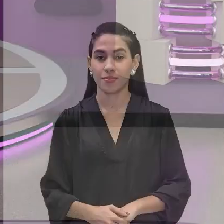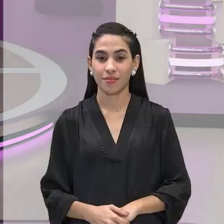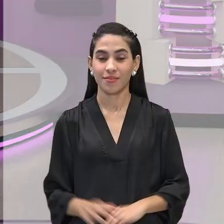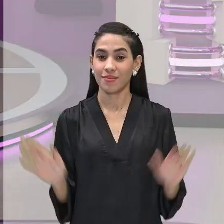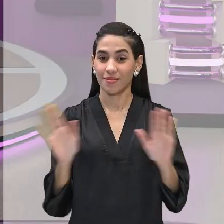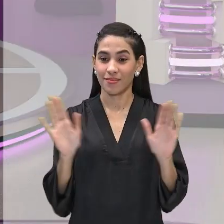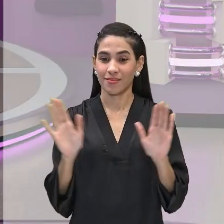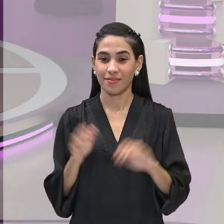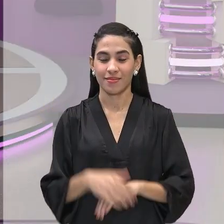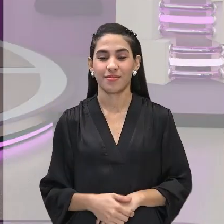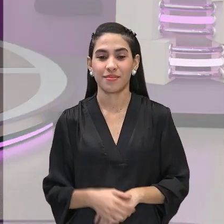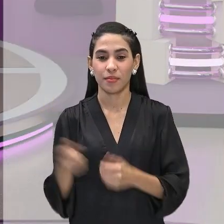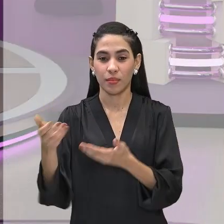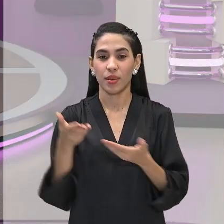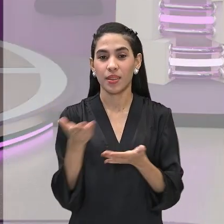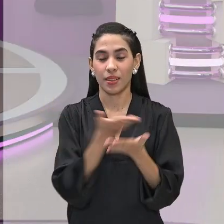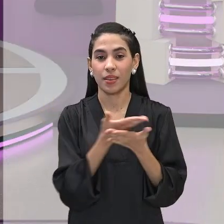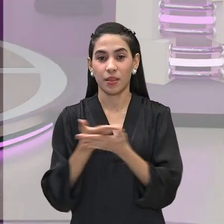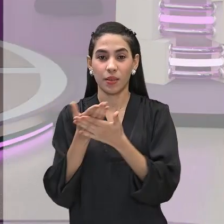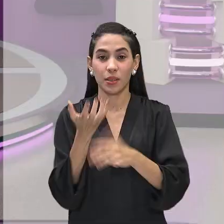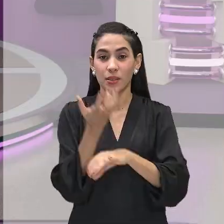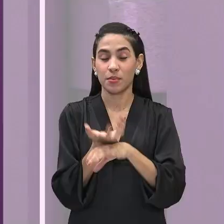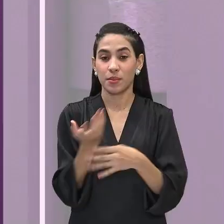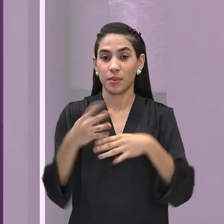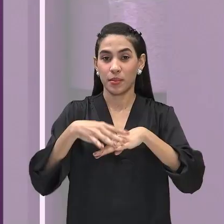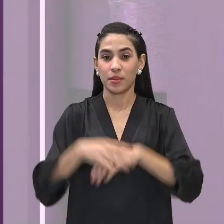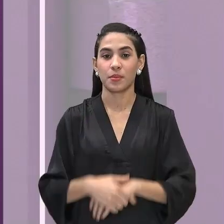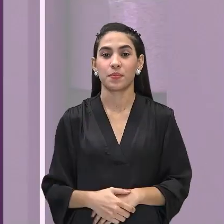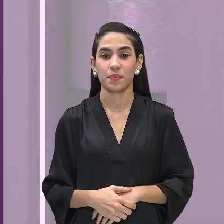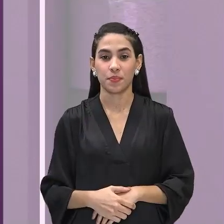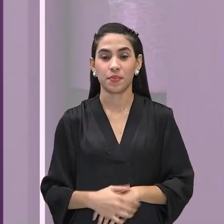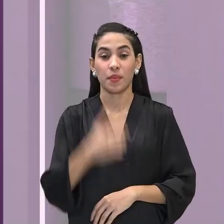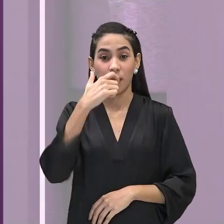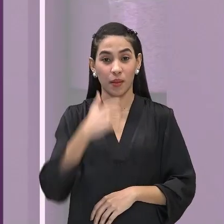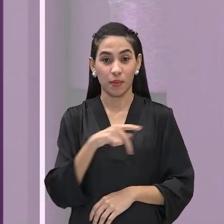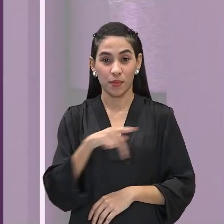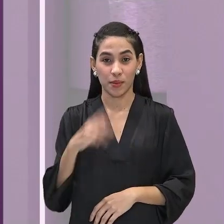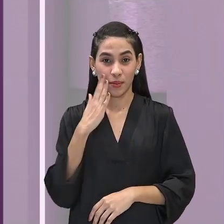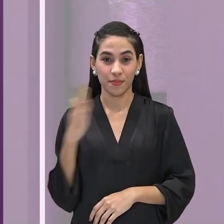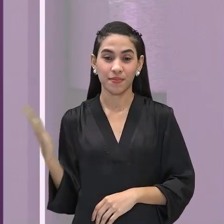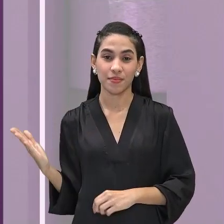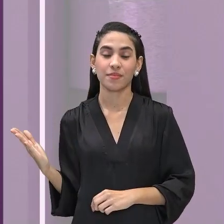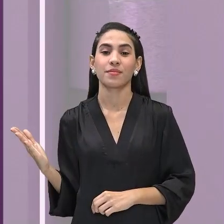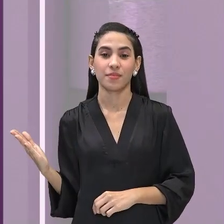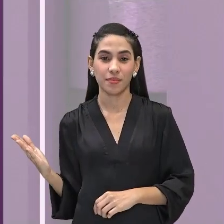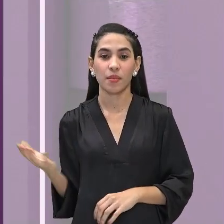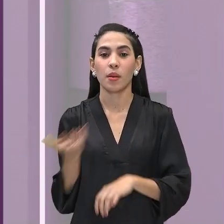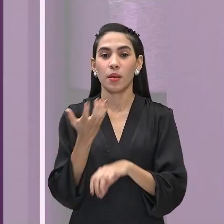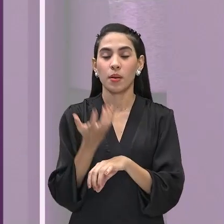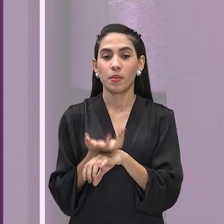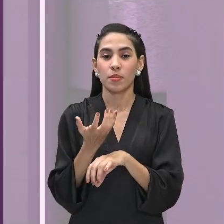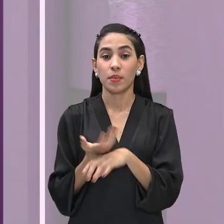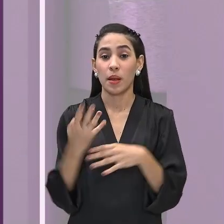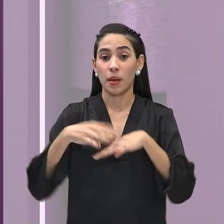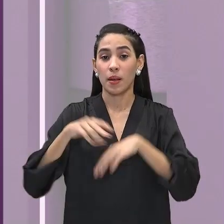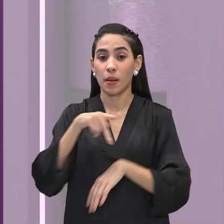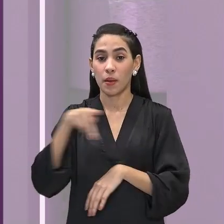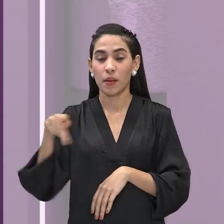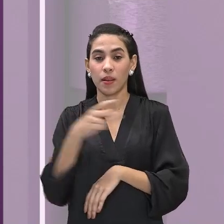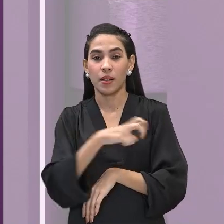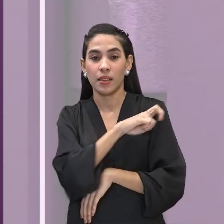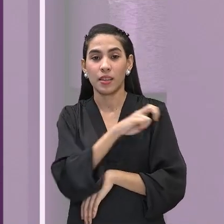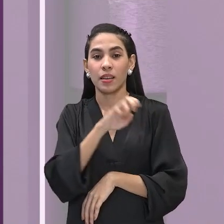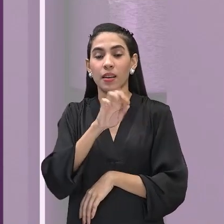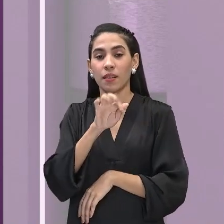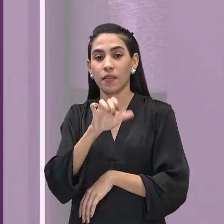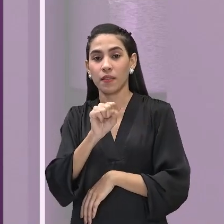Olá, queridos, sejam bem-vindos a mais uma aula de matemática. Sou professora Simone Silva, professora de matemática, quinta fase